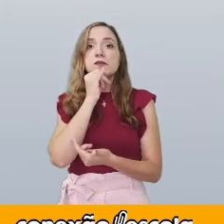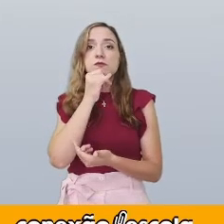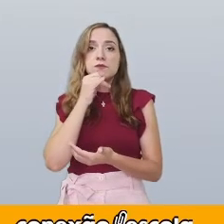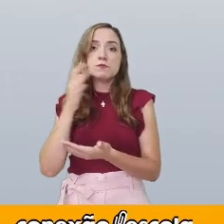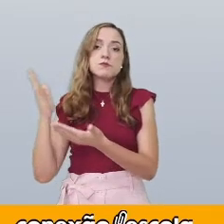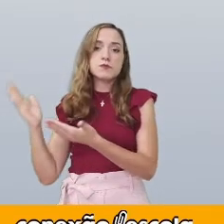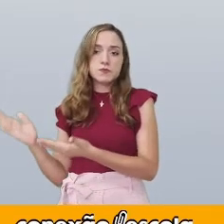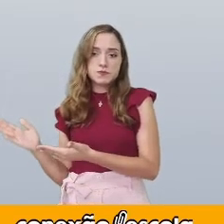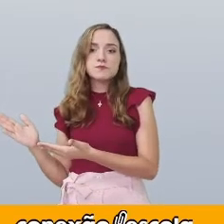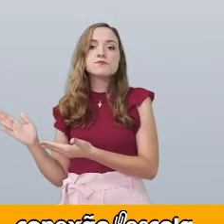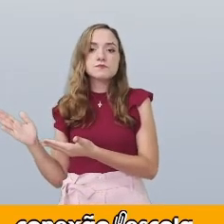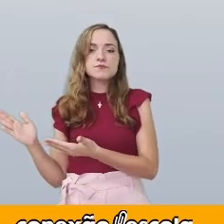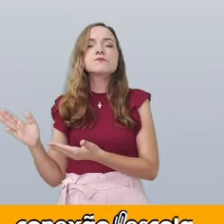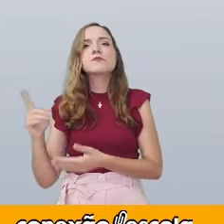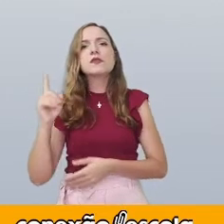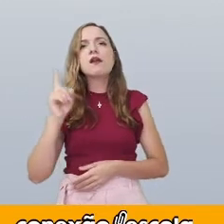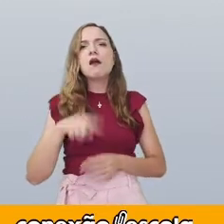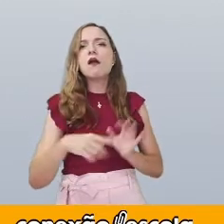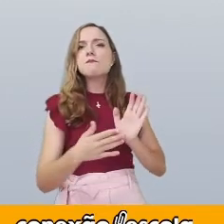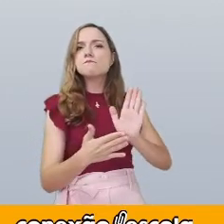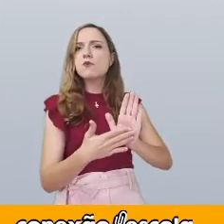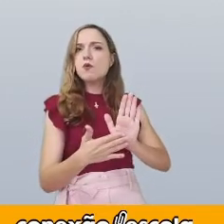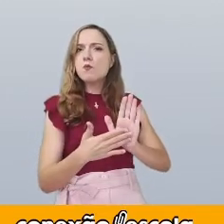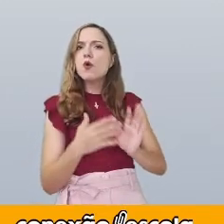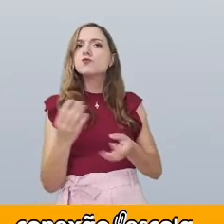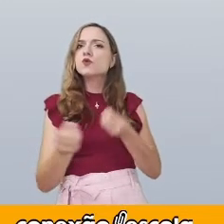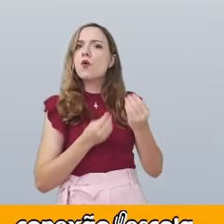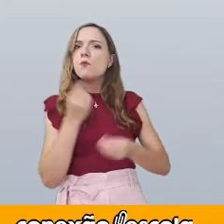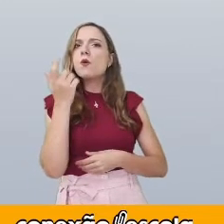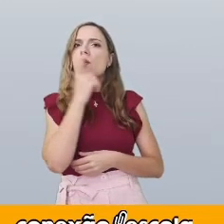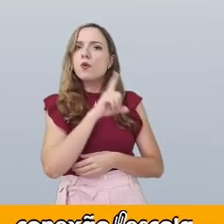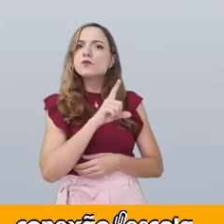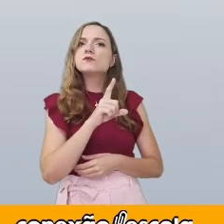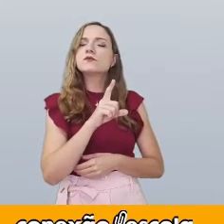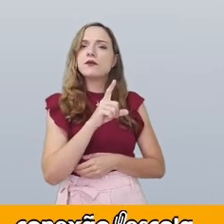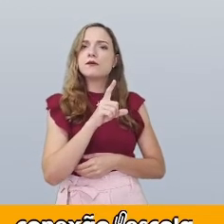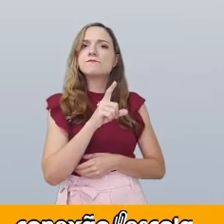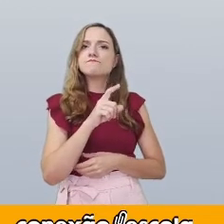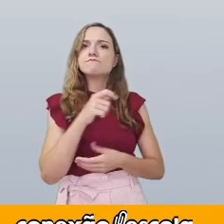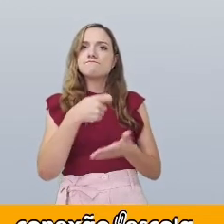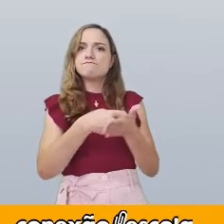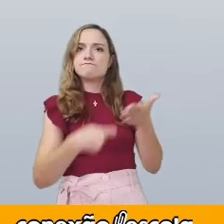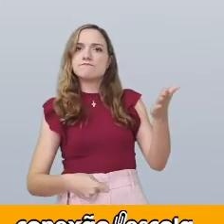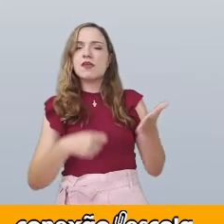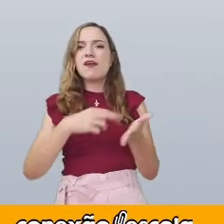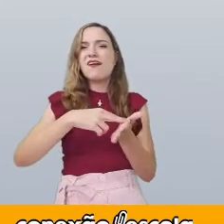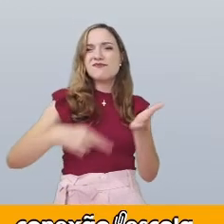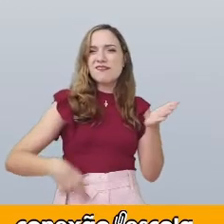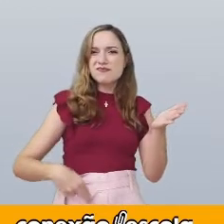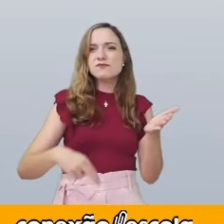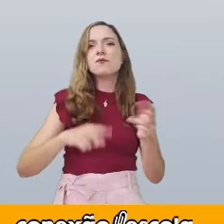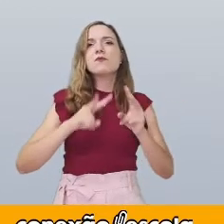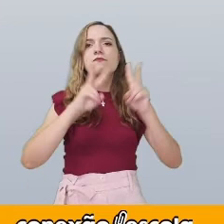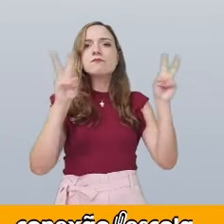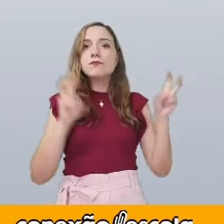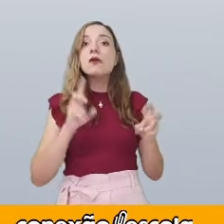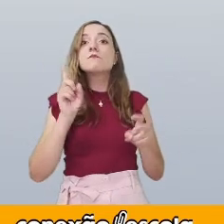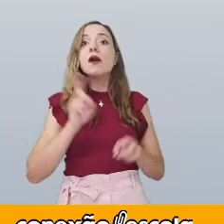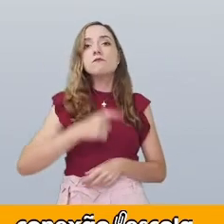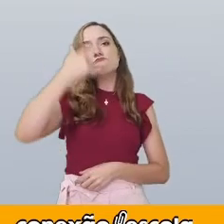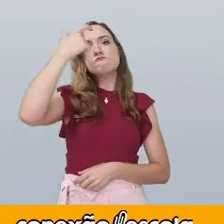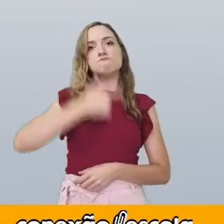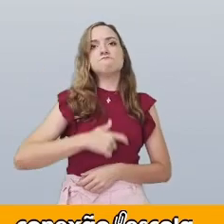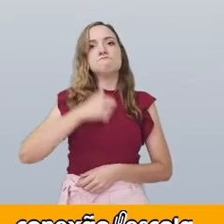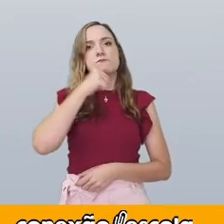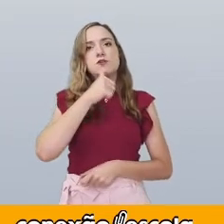Se refere a uma proposta de intervenção de uma redação com o tema o papel da mulher